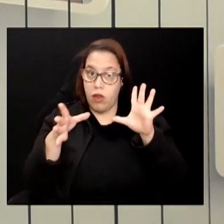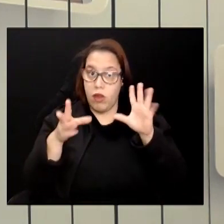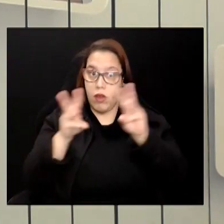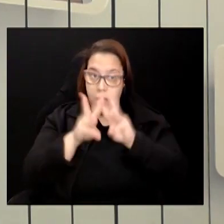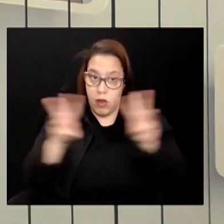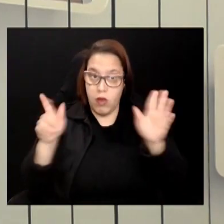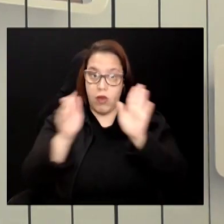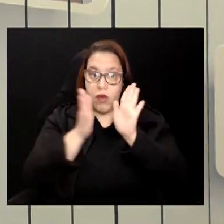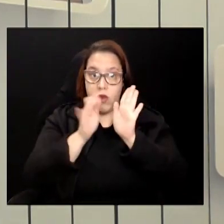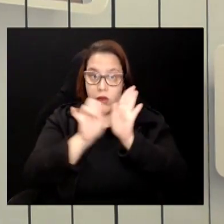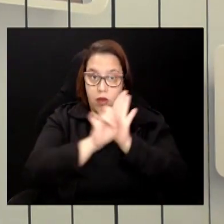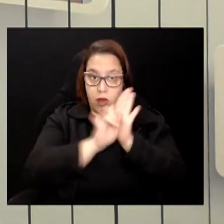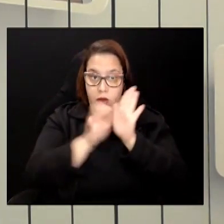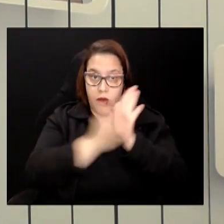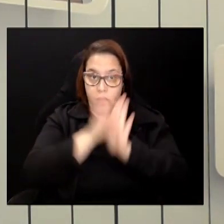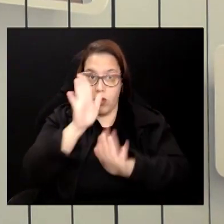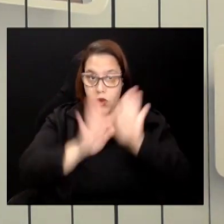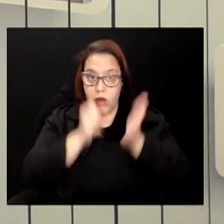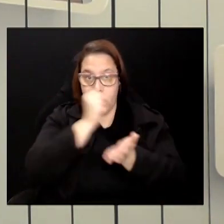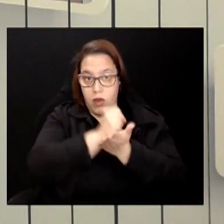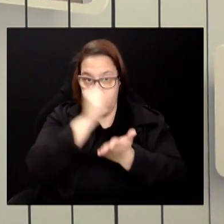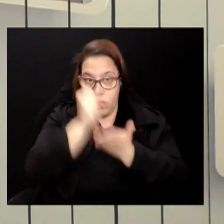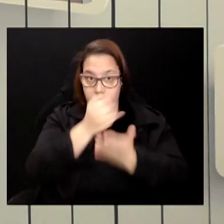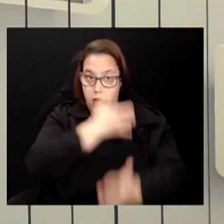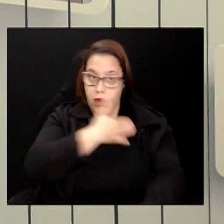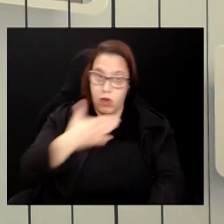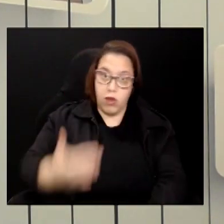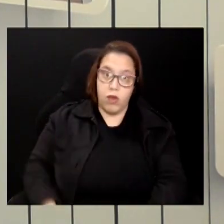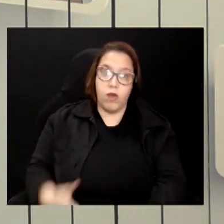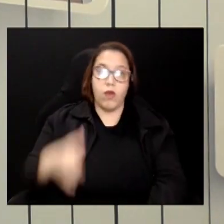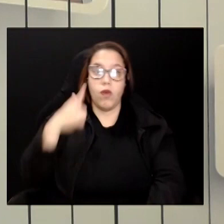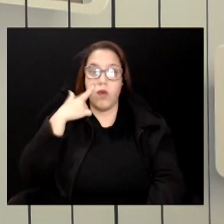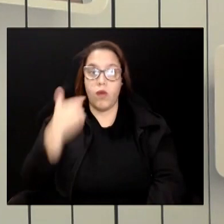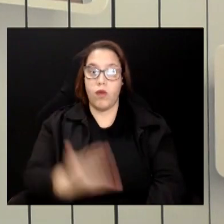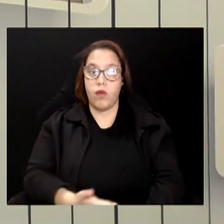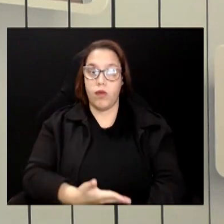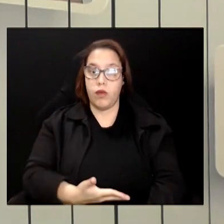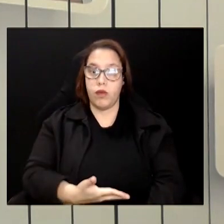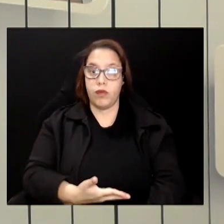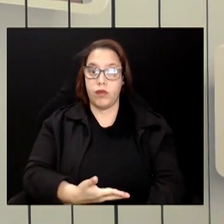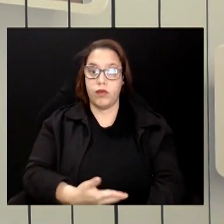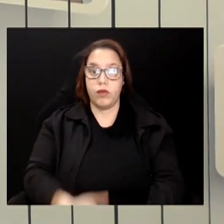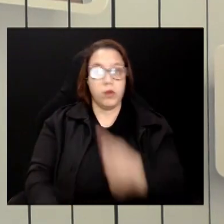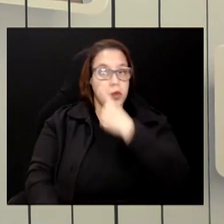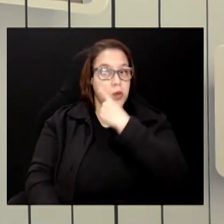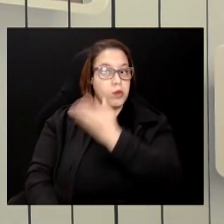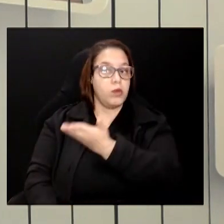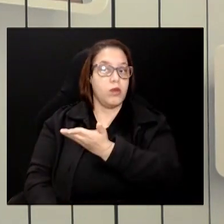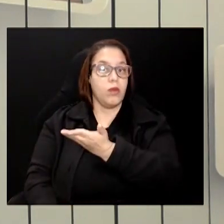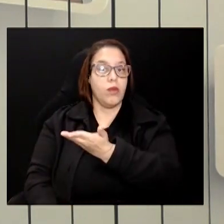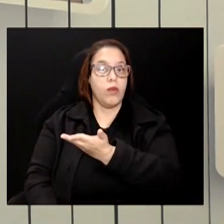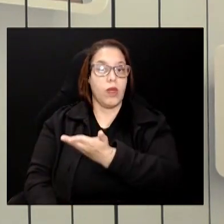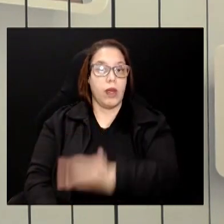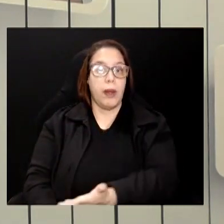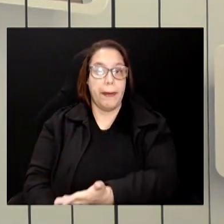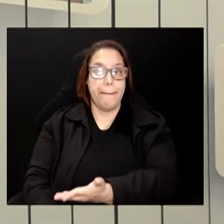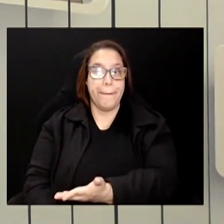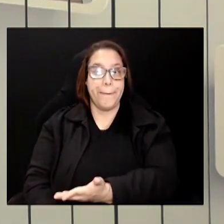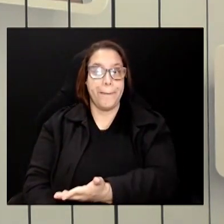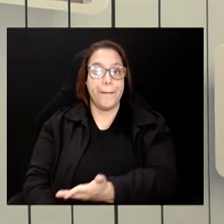e contratações públicas da Secretaria de Administração. Pode ser acessado, entra lá no site da Prefeitura,